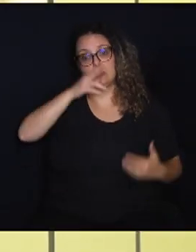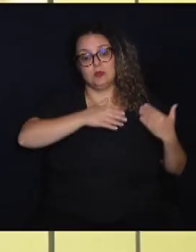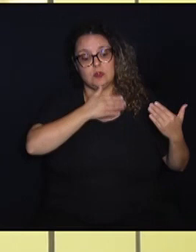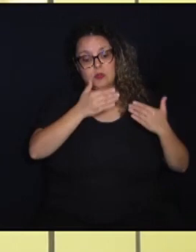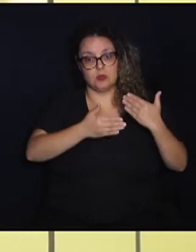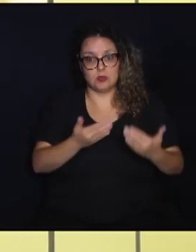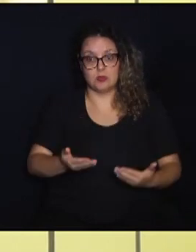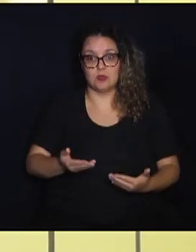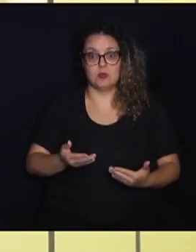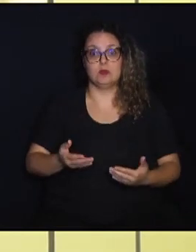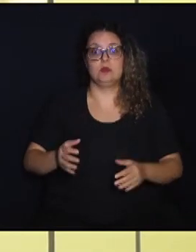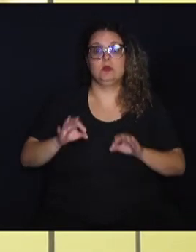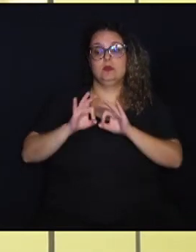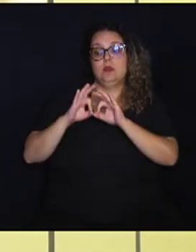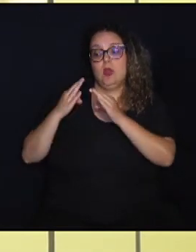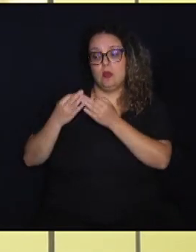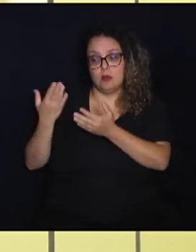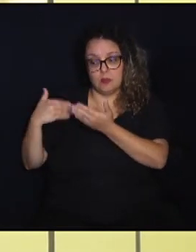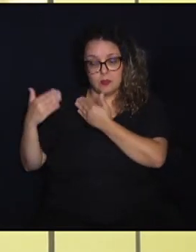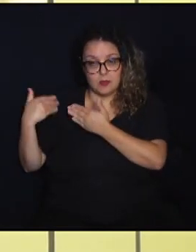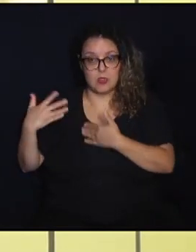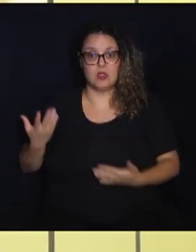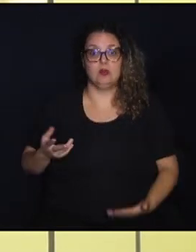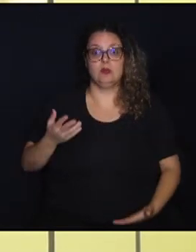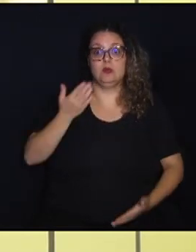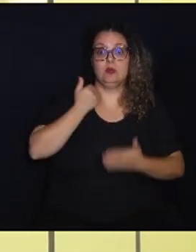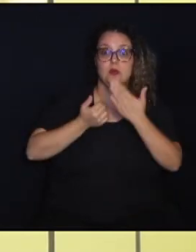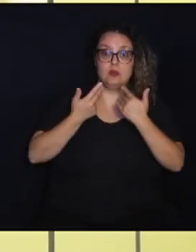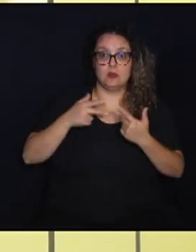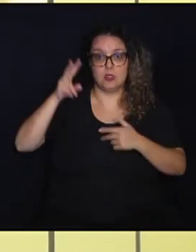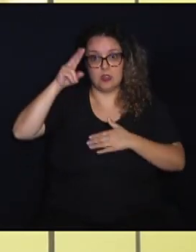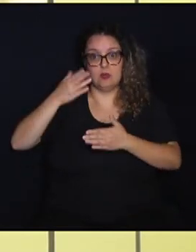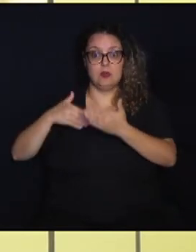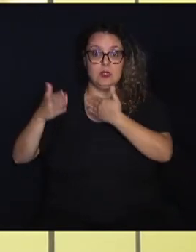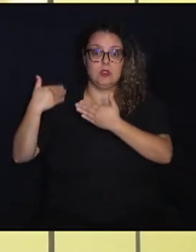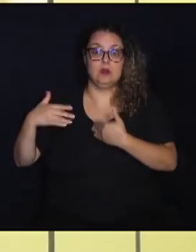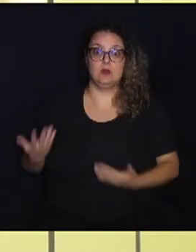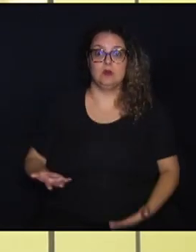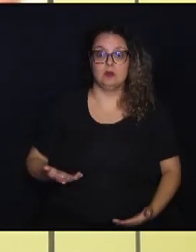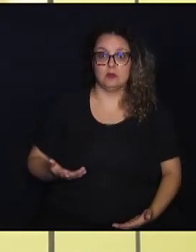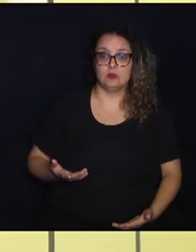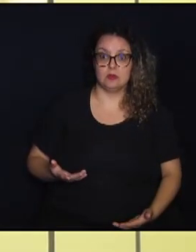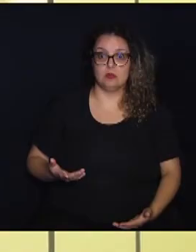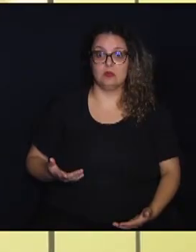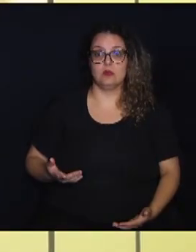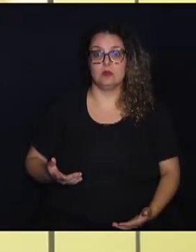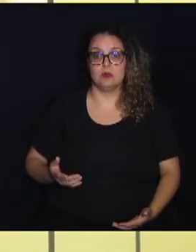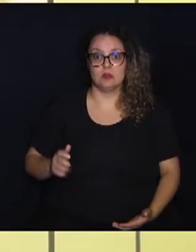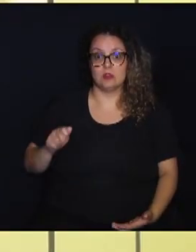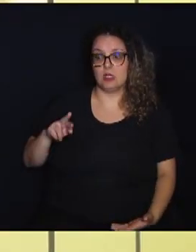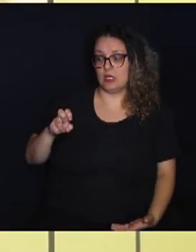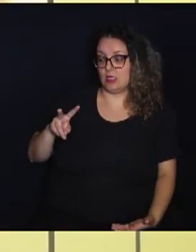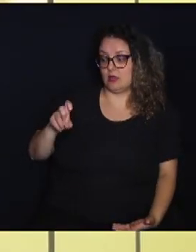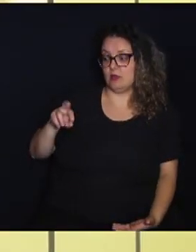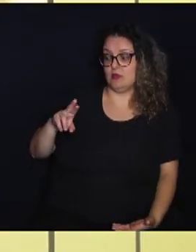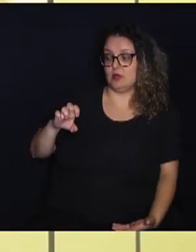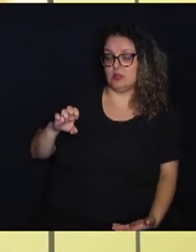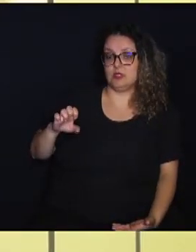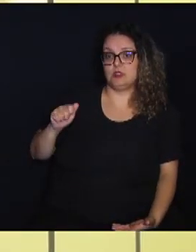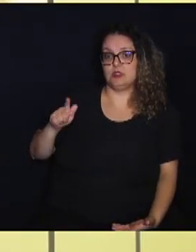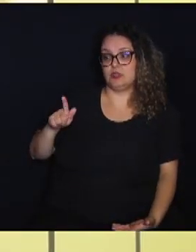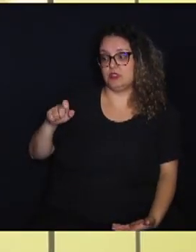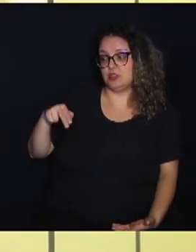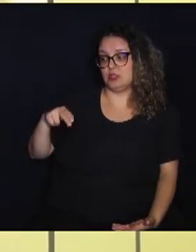do histórico de alimentação, isso vai do histórico da árvore genealógica, né, dessa pessoa. Sim. Tudo